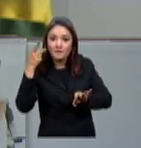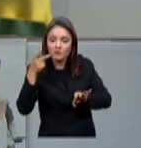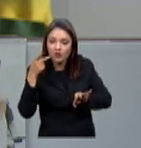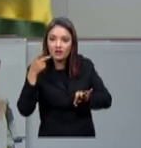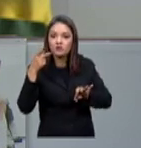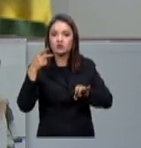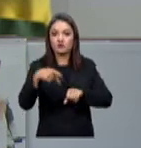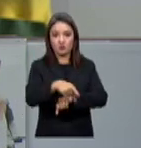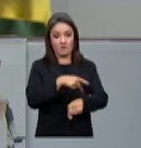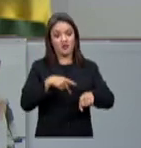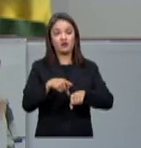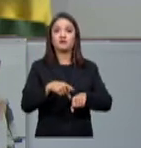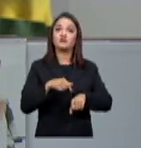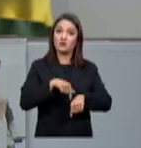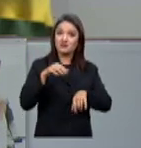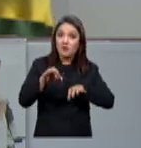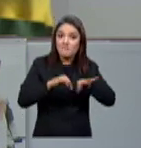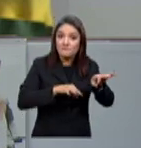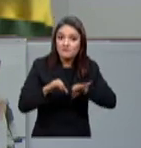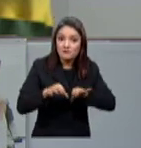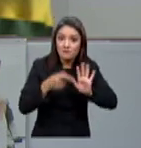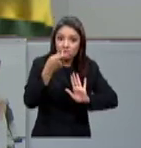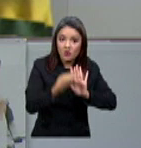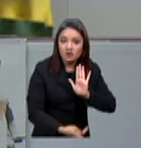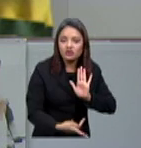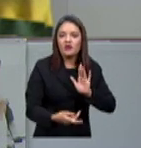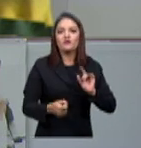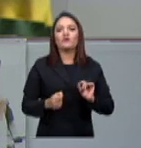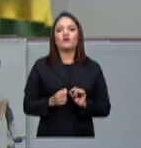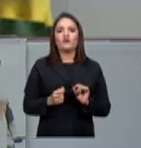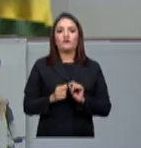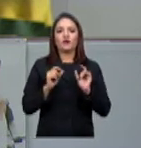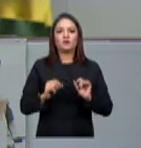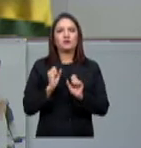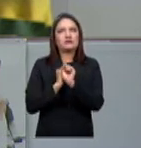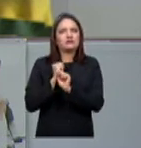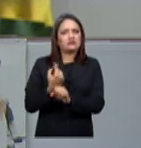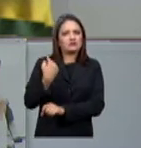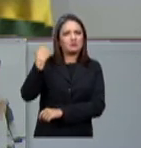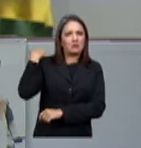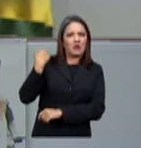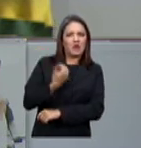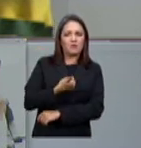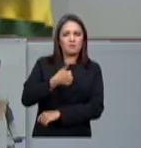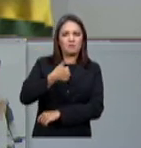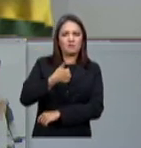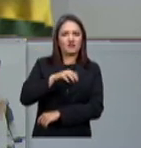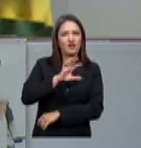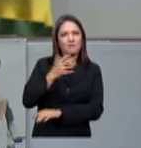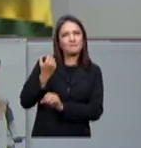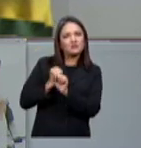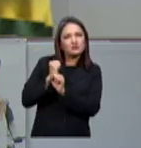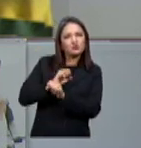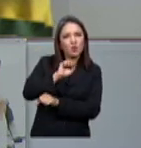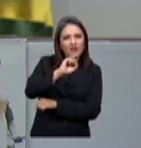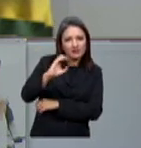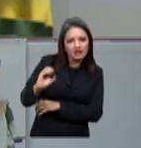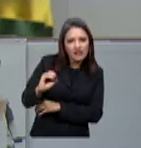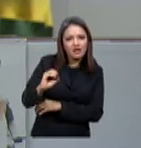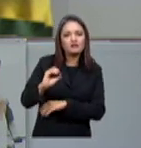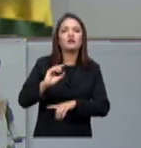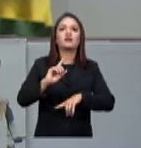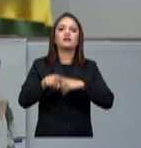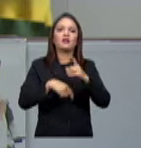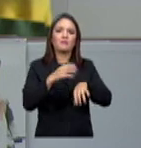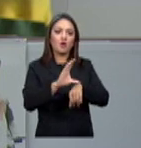e este projeto político no nosso caso foi desenhado na década de 80 e formalizado na Constituição Brasileira